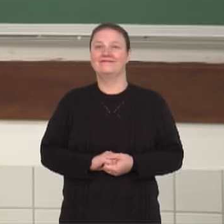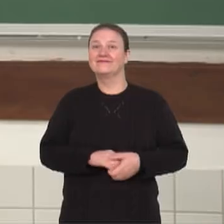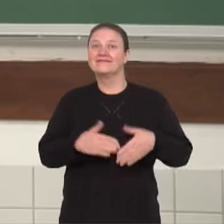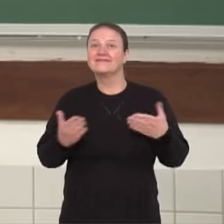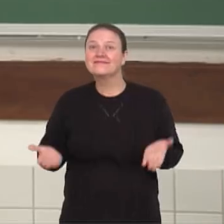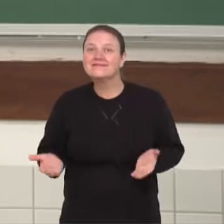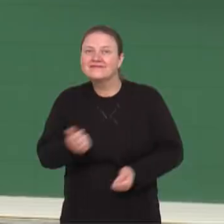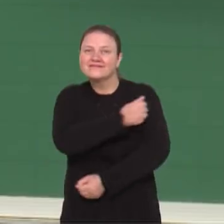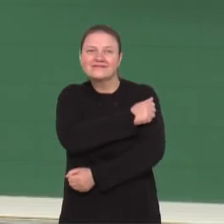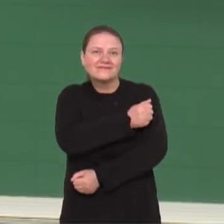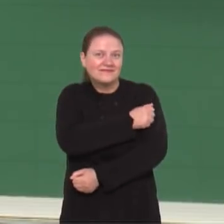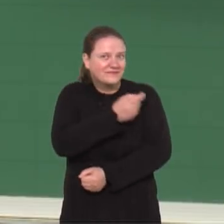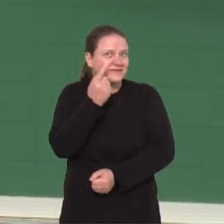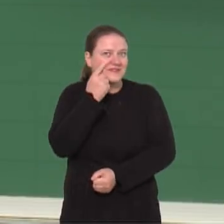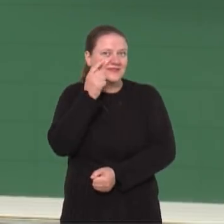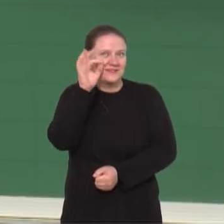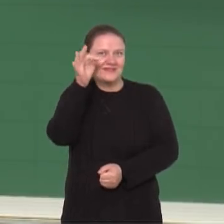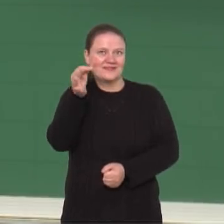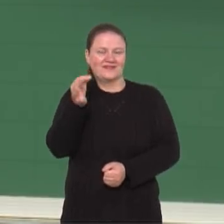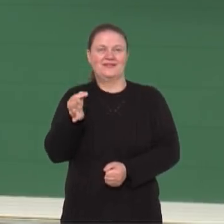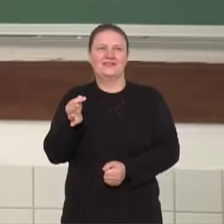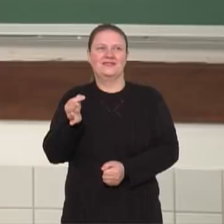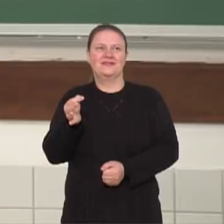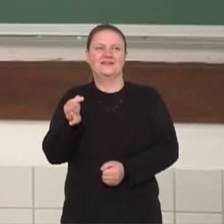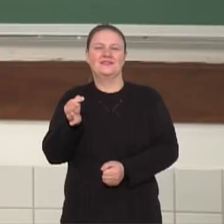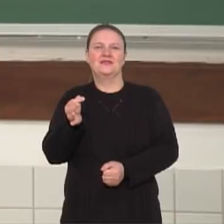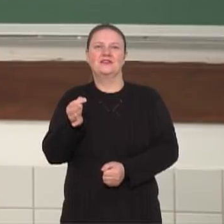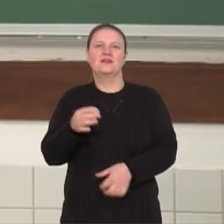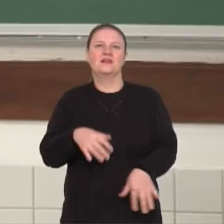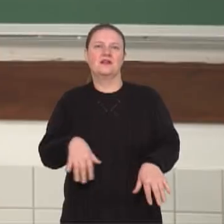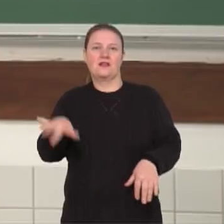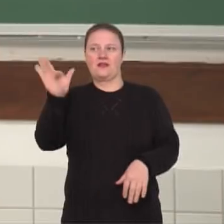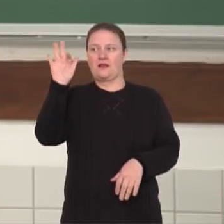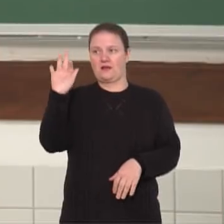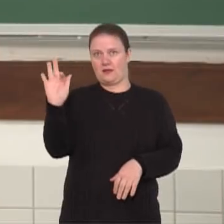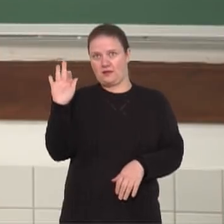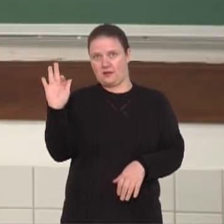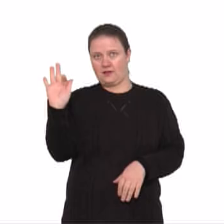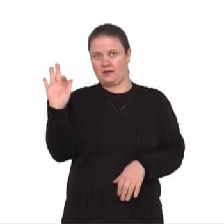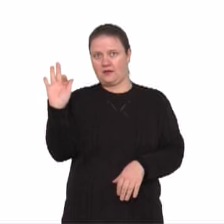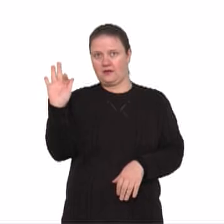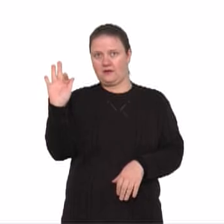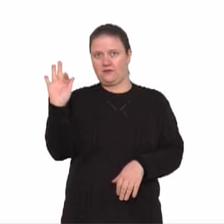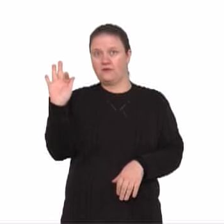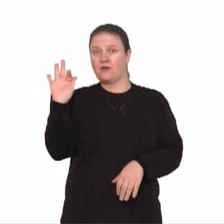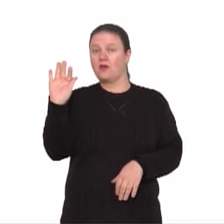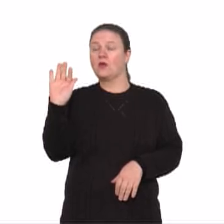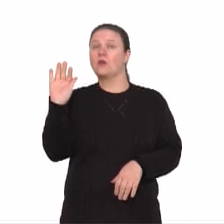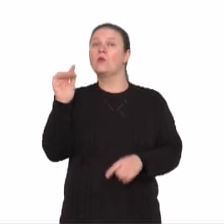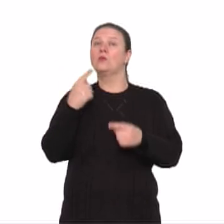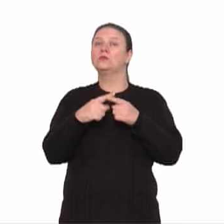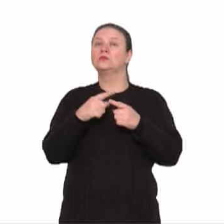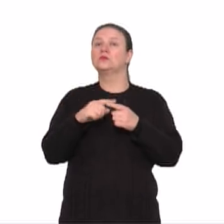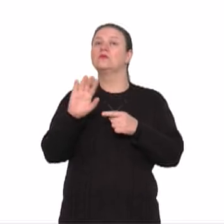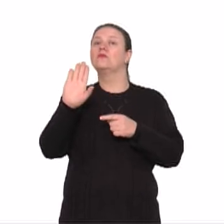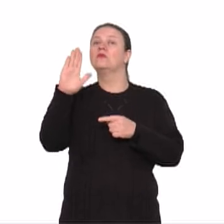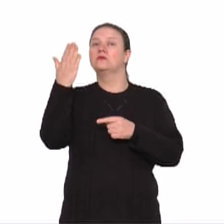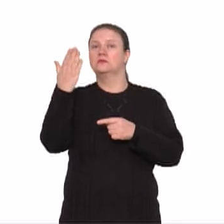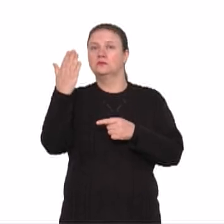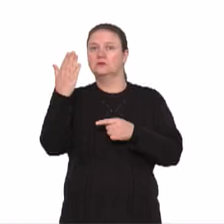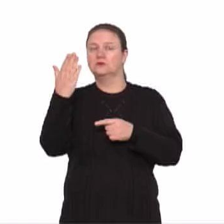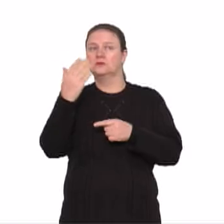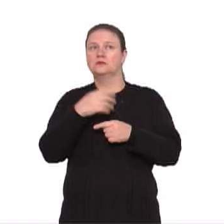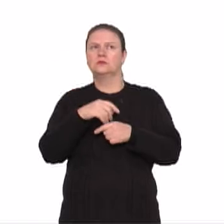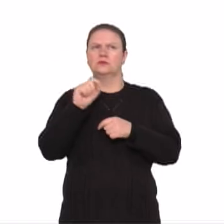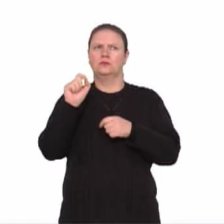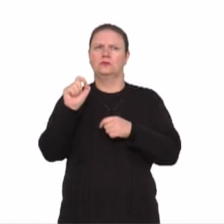Então, pessoal, vamos ver quem acertou essa questão, marcou um F para a primeira afirmativa, né? Porque é falsa a alternativa que diz o quê?